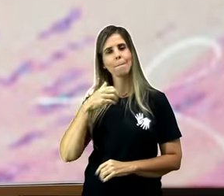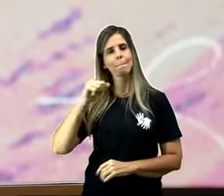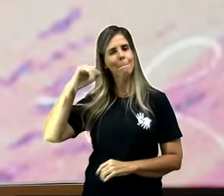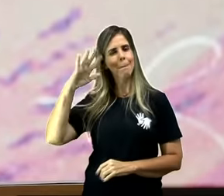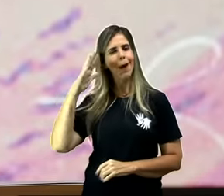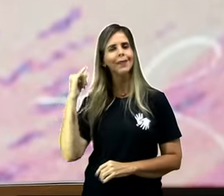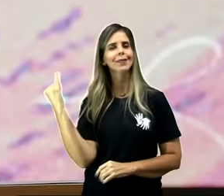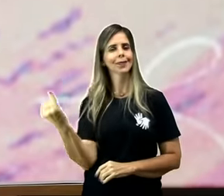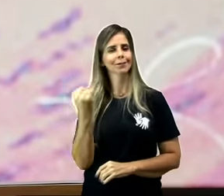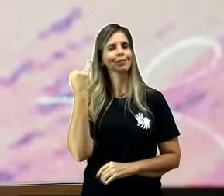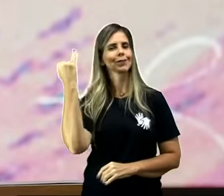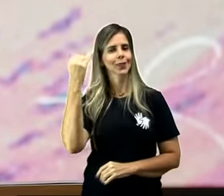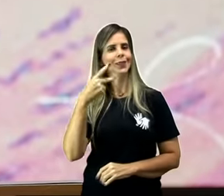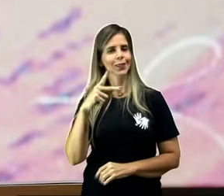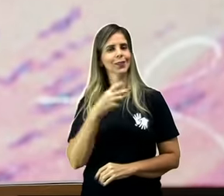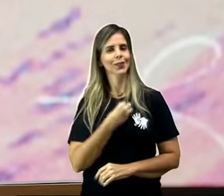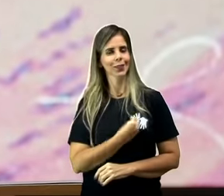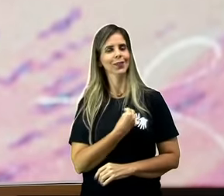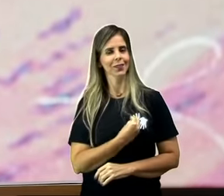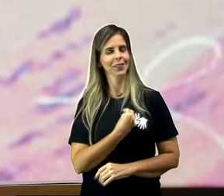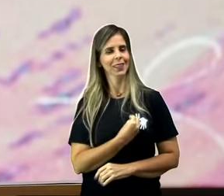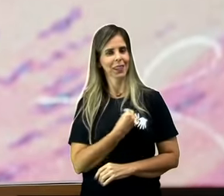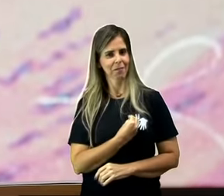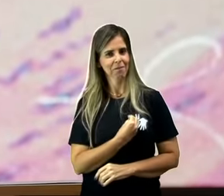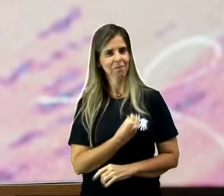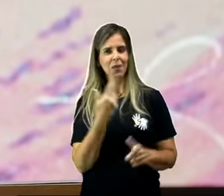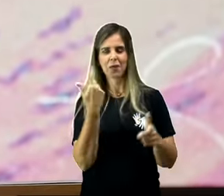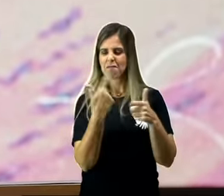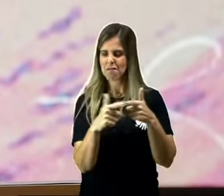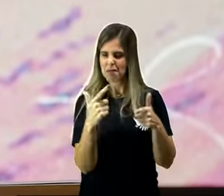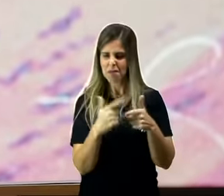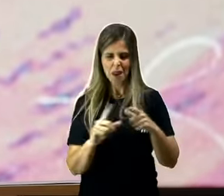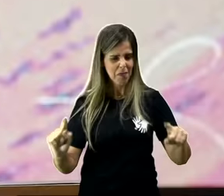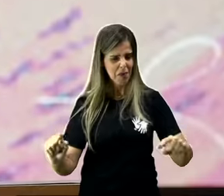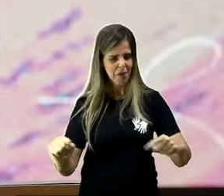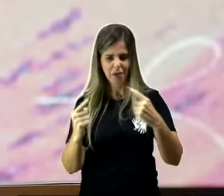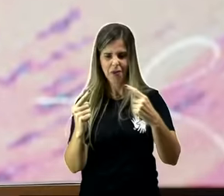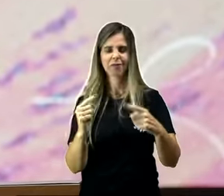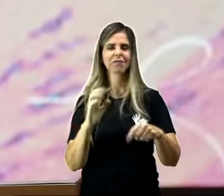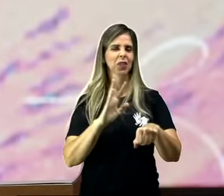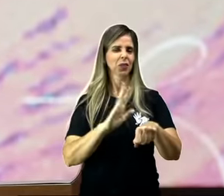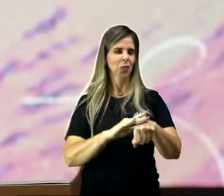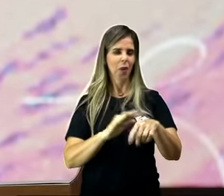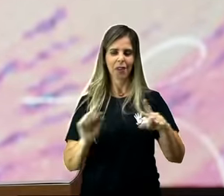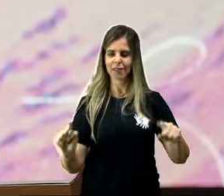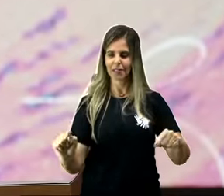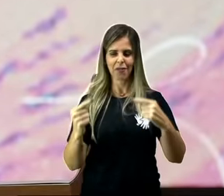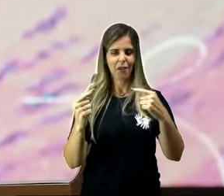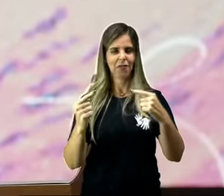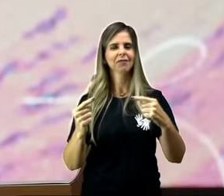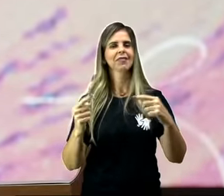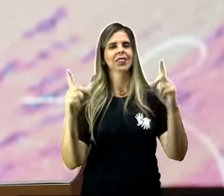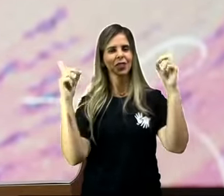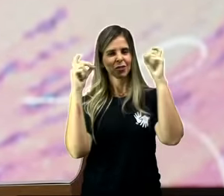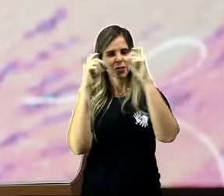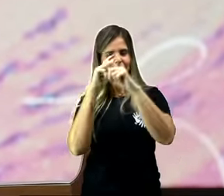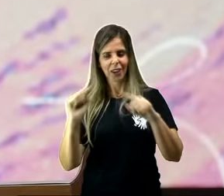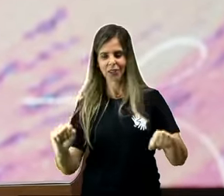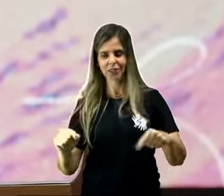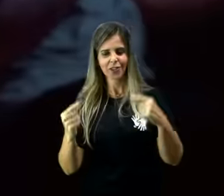não tem vento contrário que impeça o continuar a caminhada que você está fazendo. Diga glória a Deus por